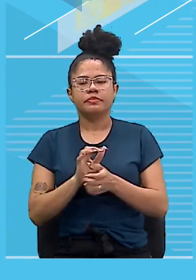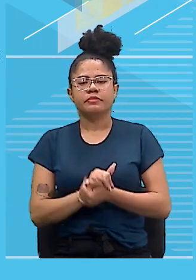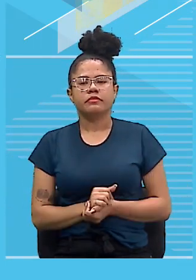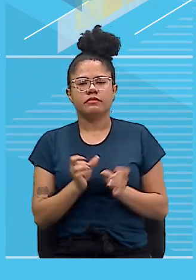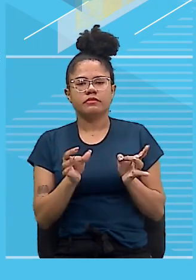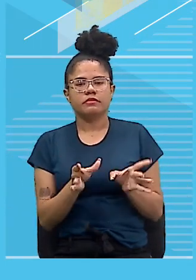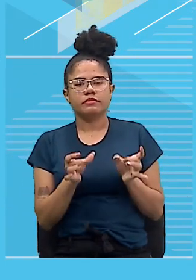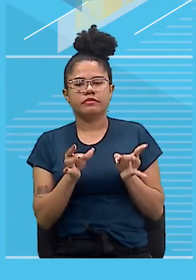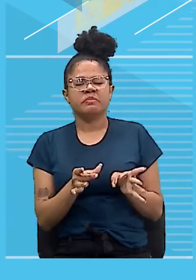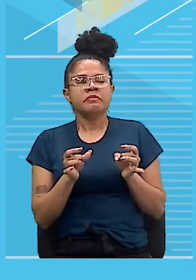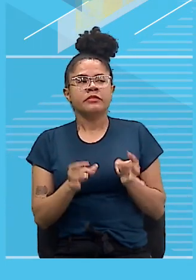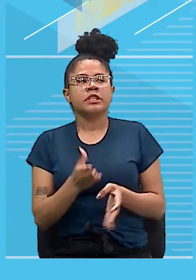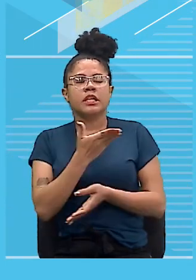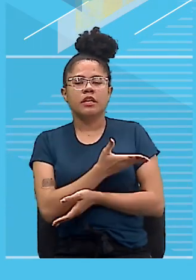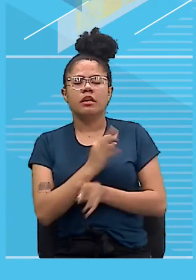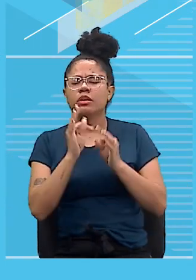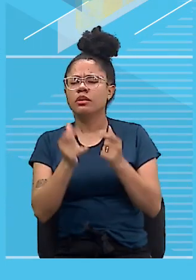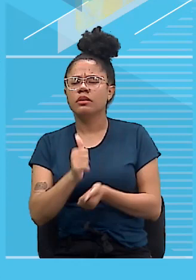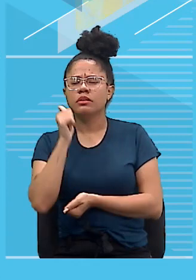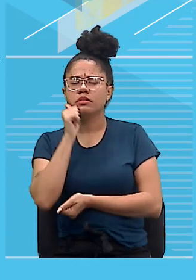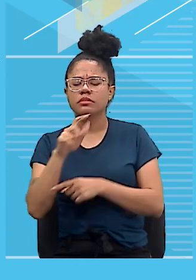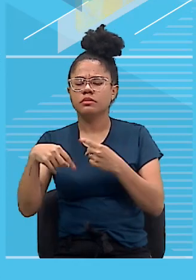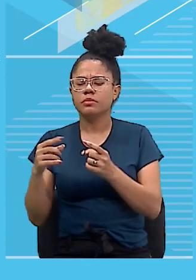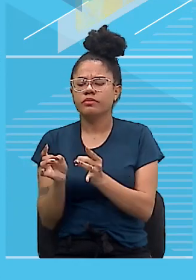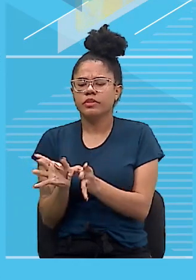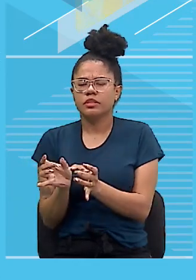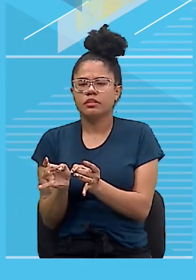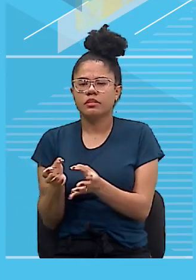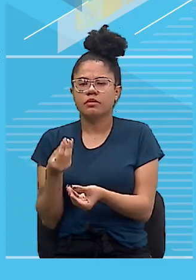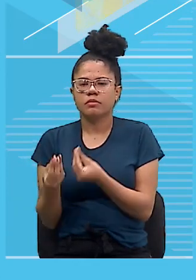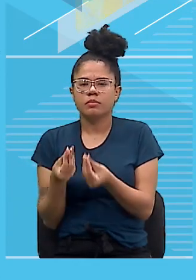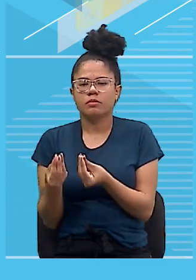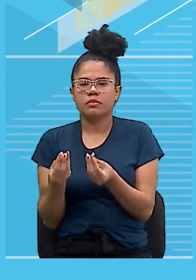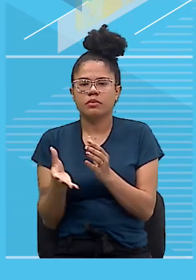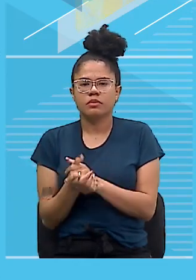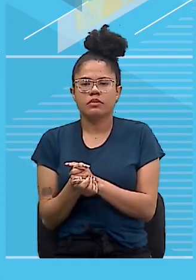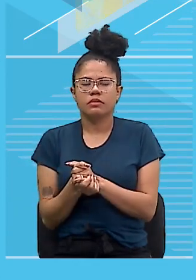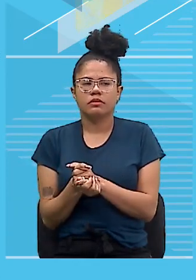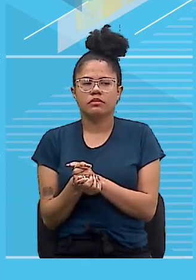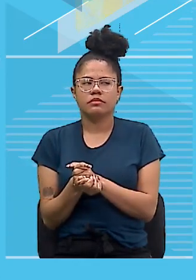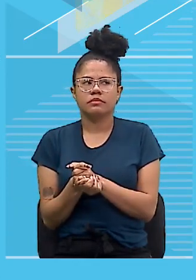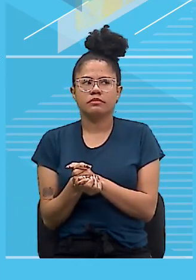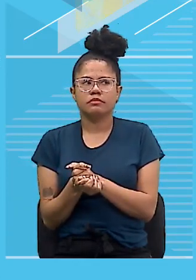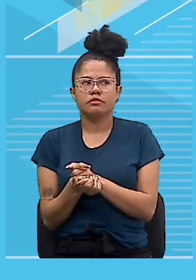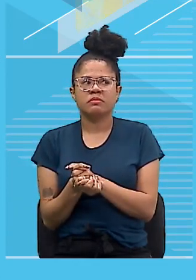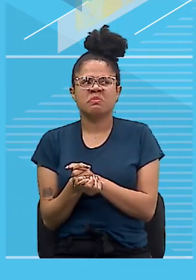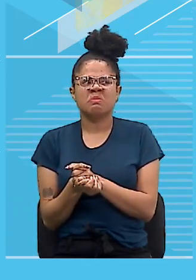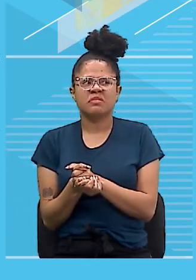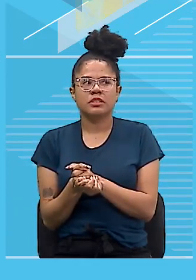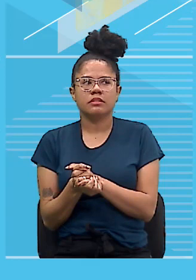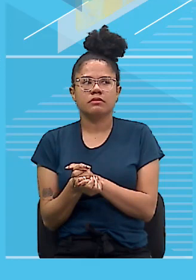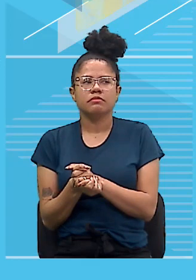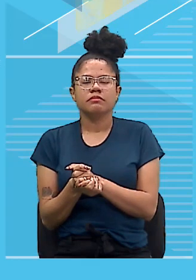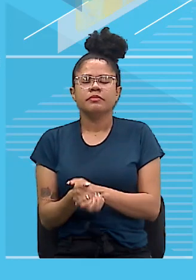vendendo essas meninas como se fossem objetos dentro de